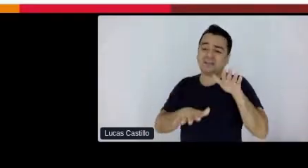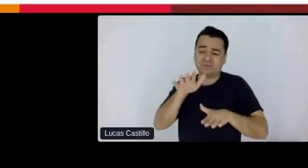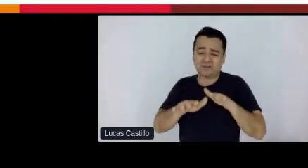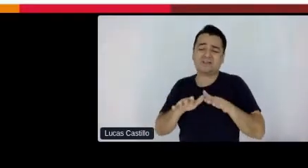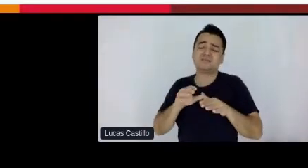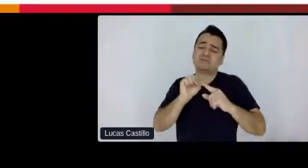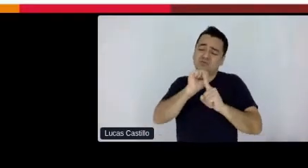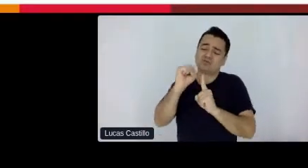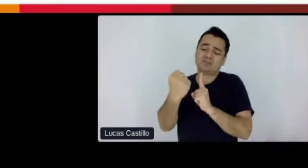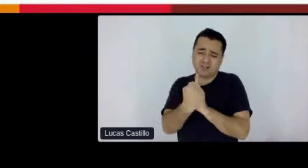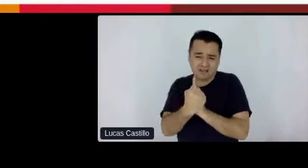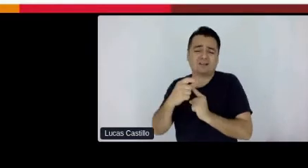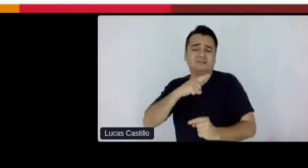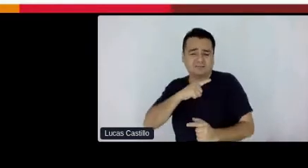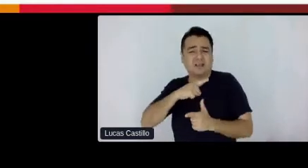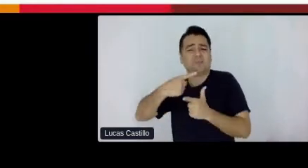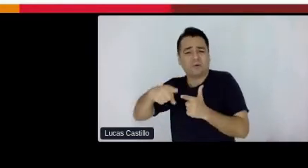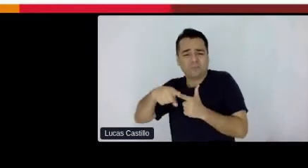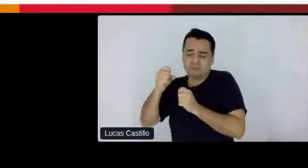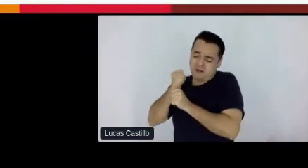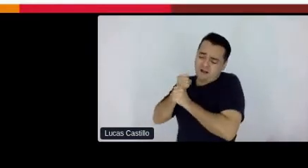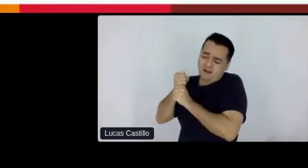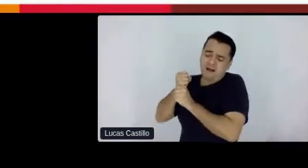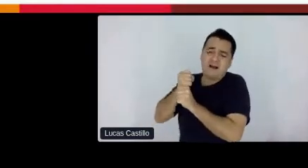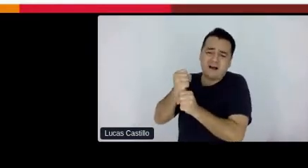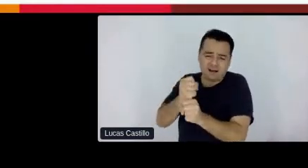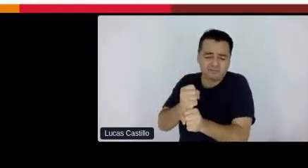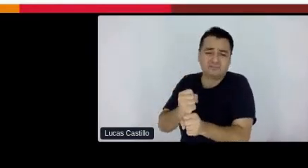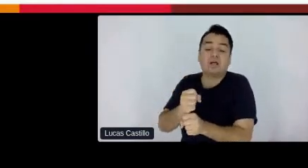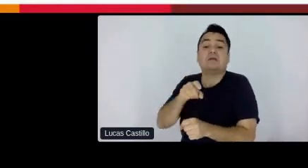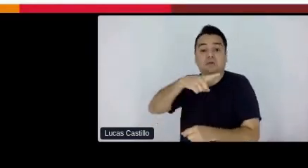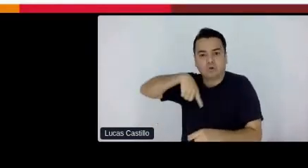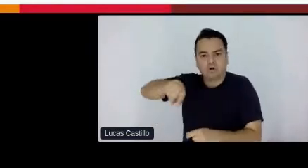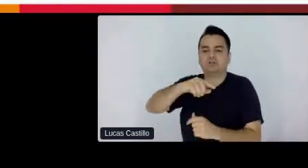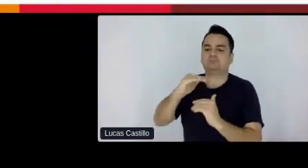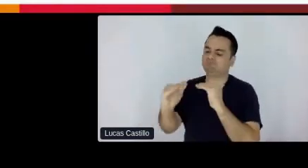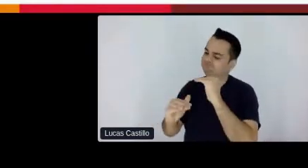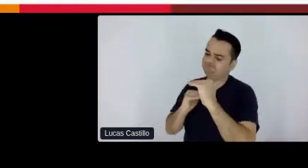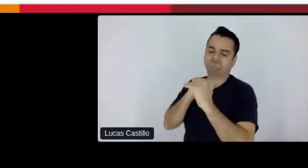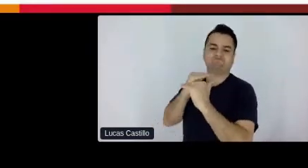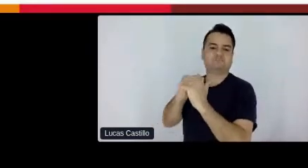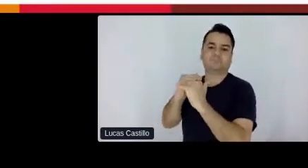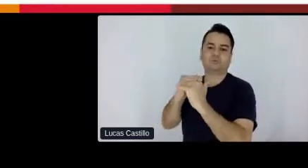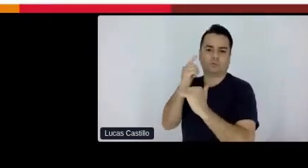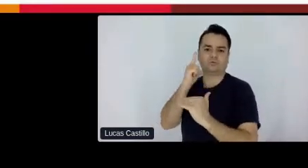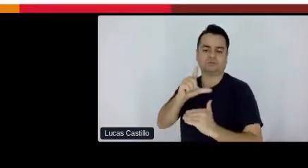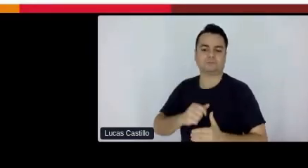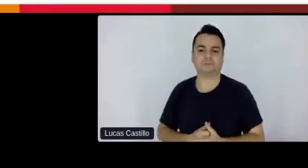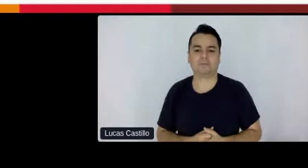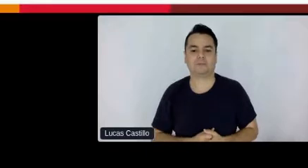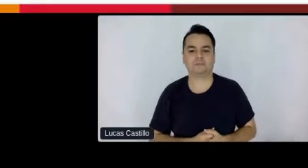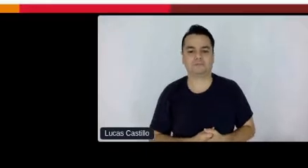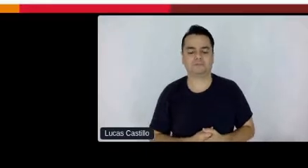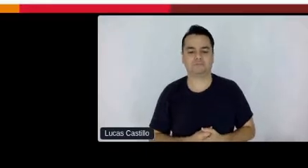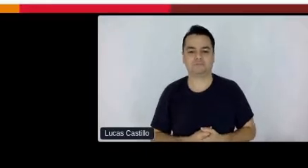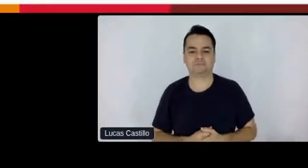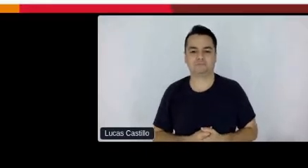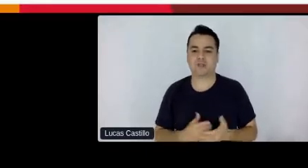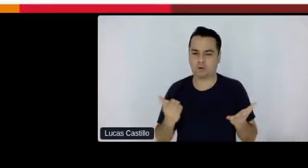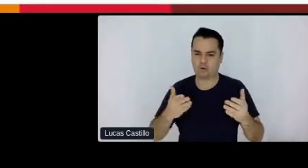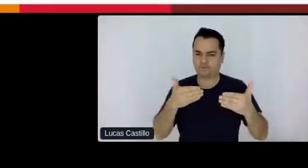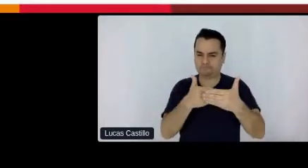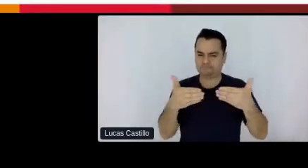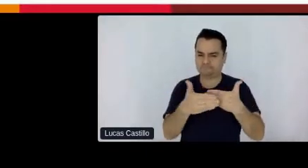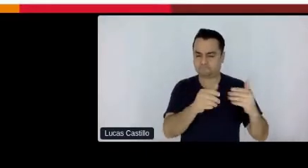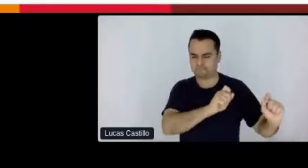sociais, garantindo que a pessoa evolua e alcance os objetivos estabelecidos. Deixa eu passar para o próximo